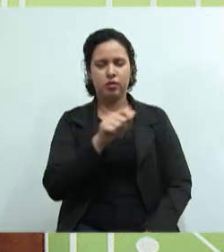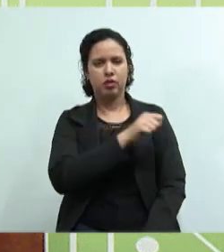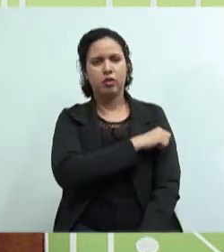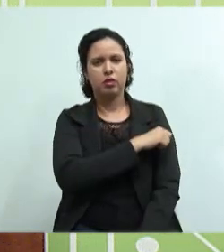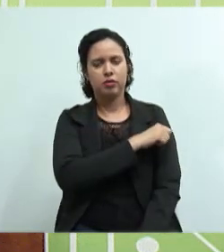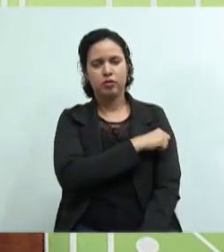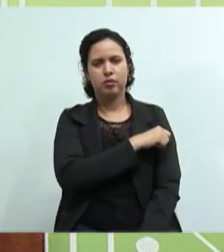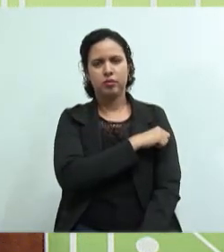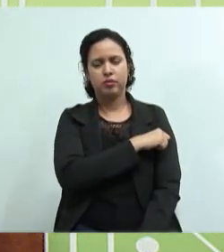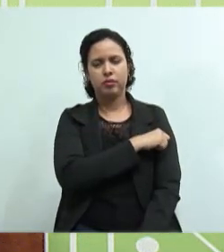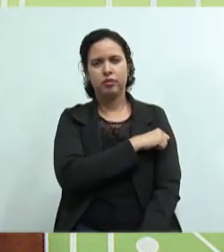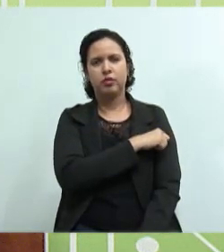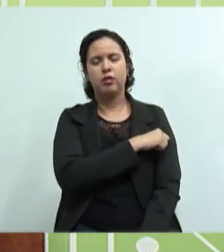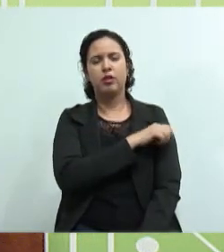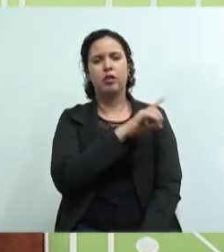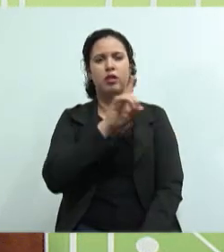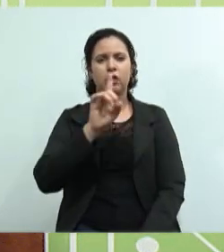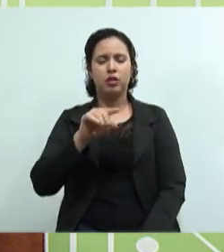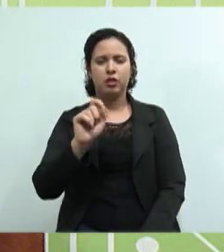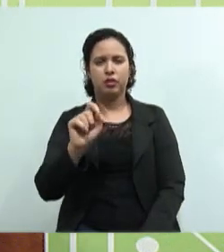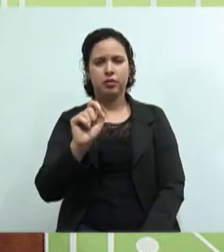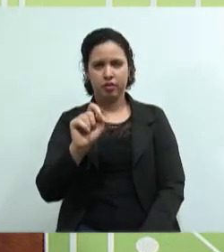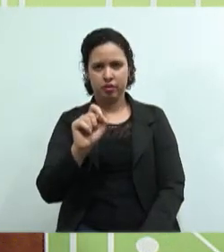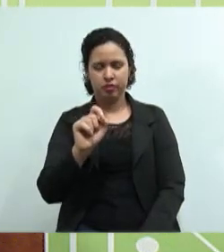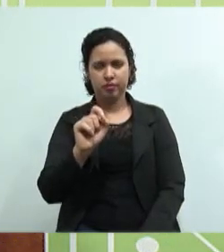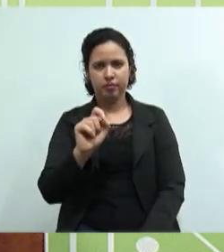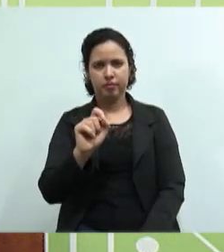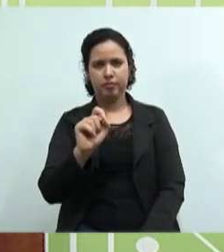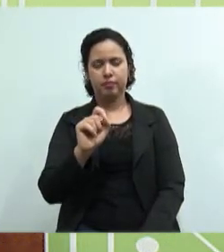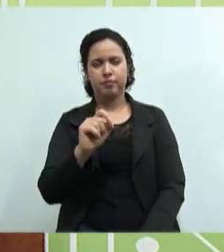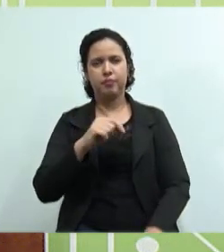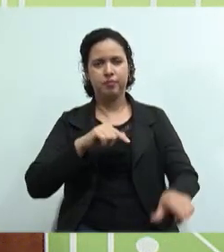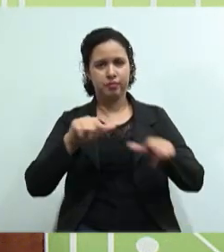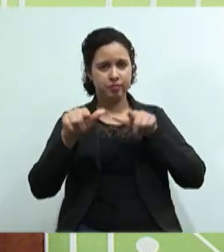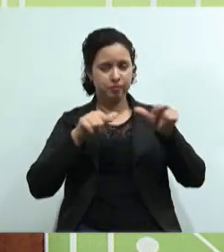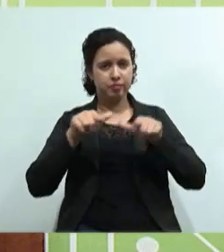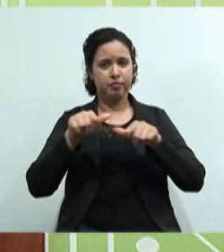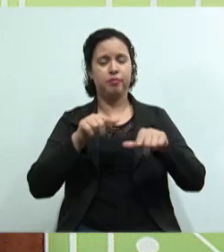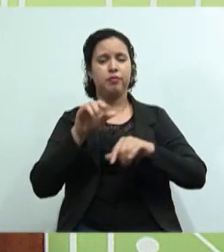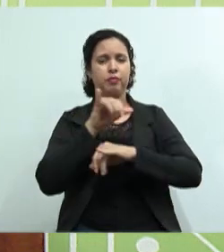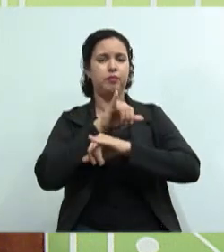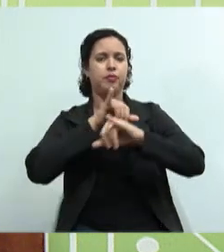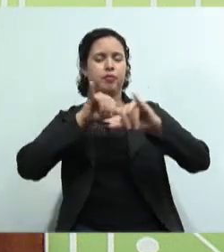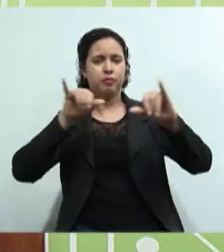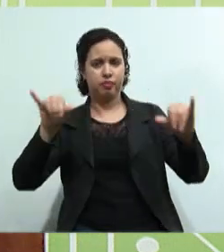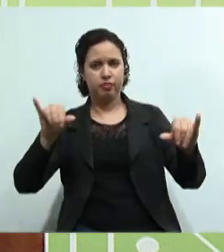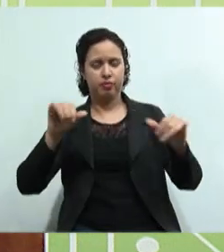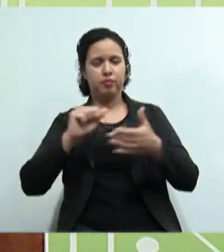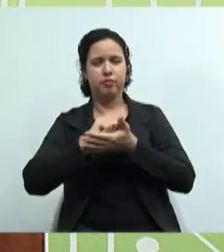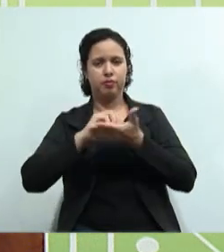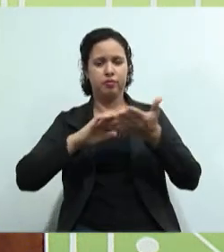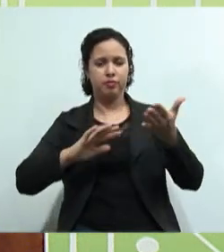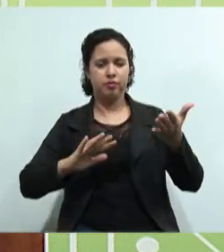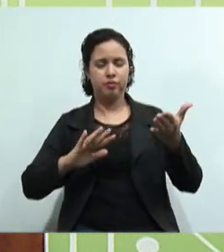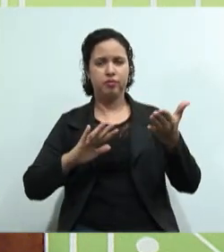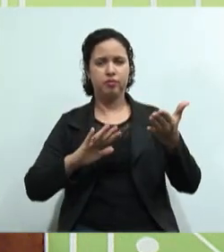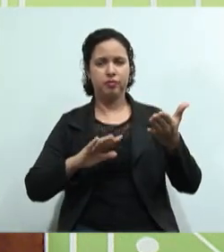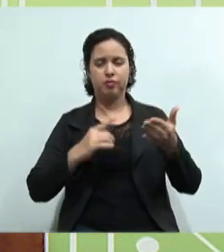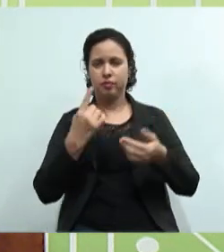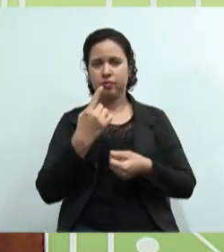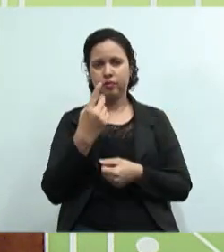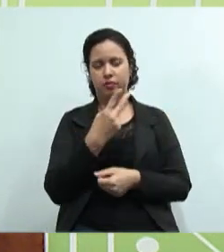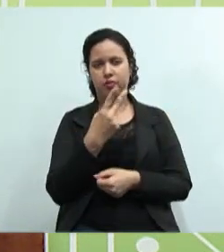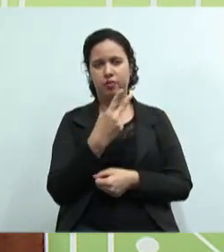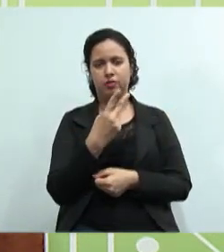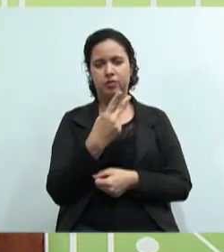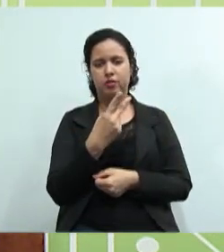Lauane, do curso técnico em finanças subsequente. Então nós vamos trabalhar com essas informações dela lá na atividade de percurso 1 e 2.